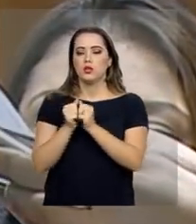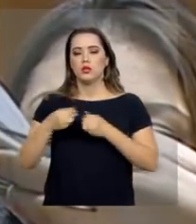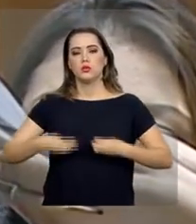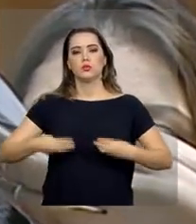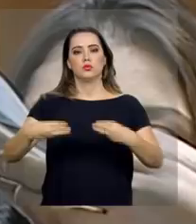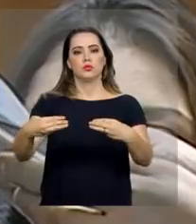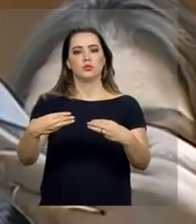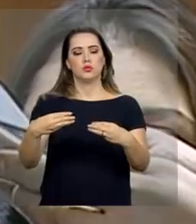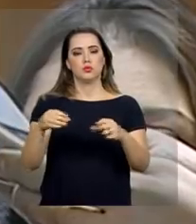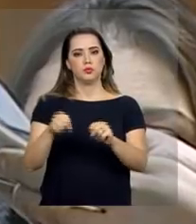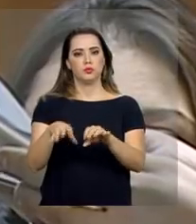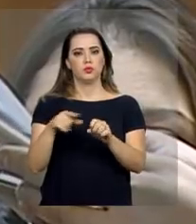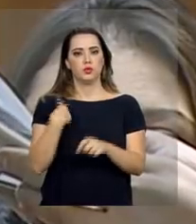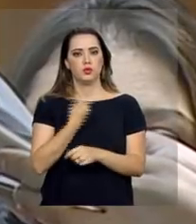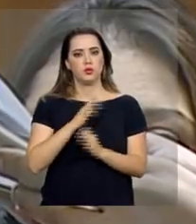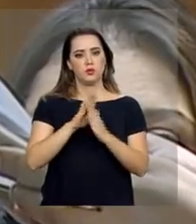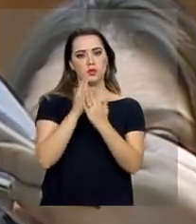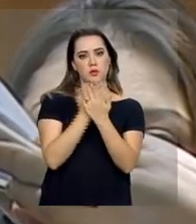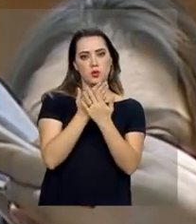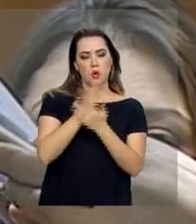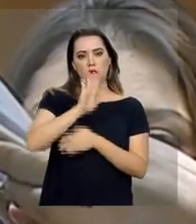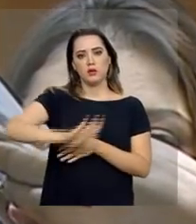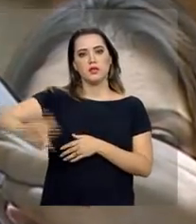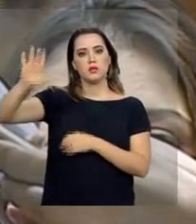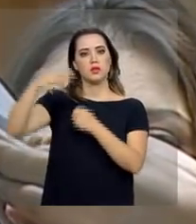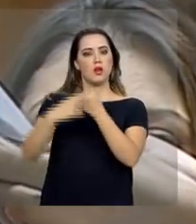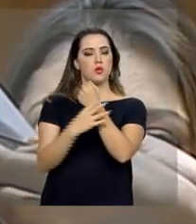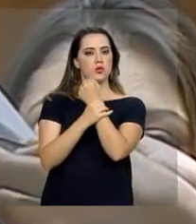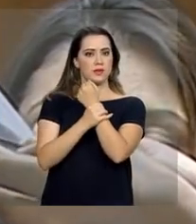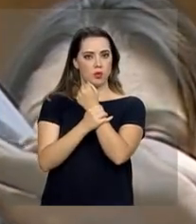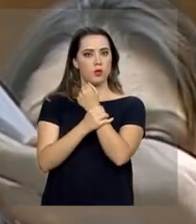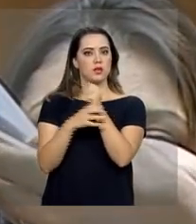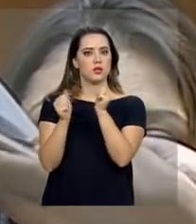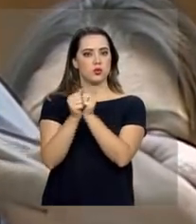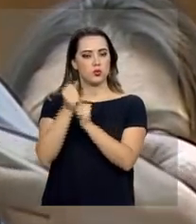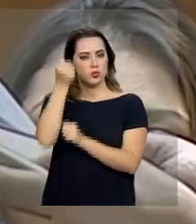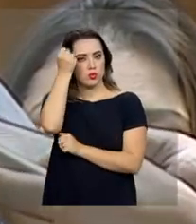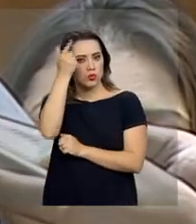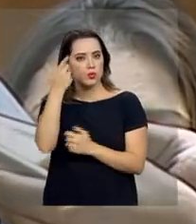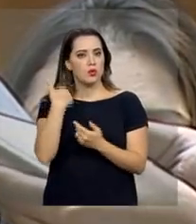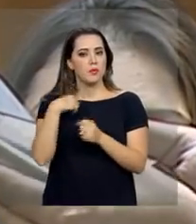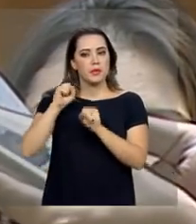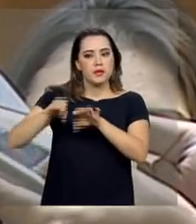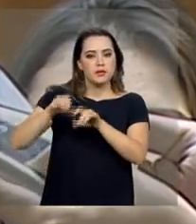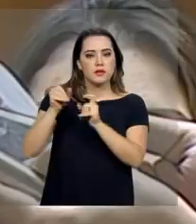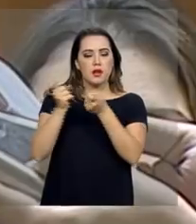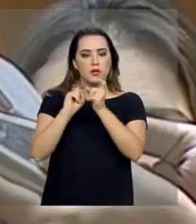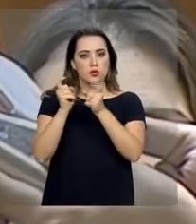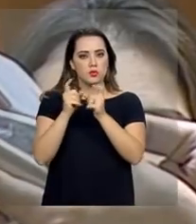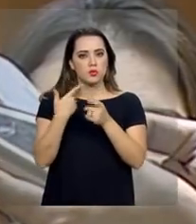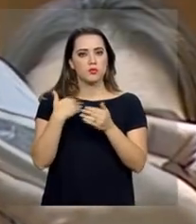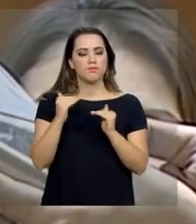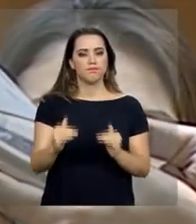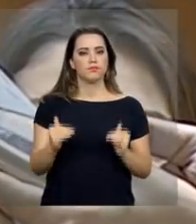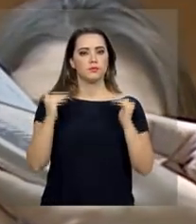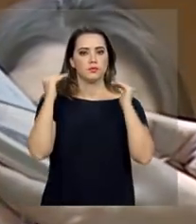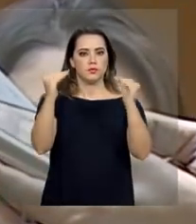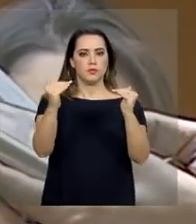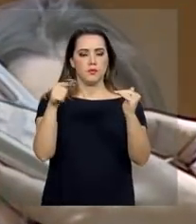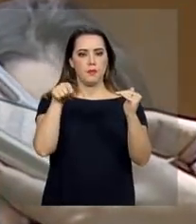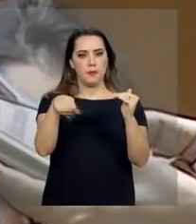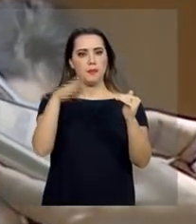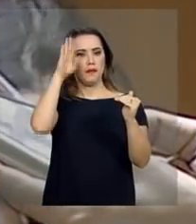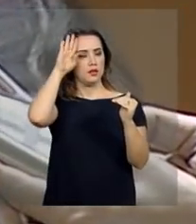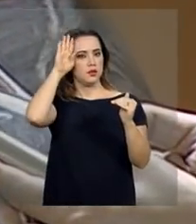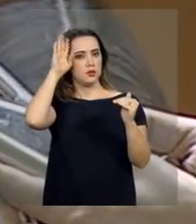ter pela primeira vez uma escola nacional de segurança pública inteligência para formar gestores a nível como eu disse de